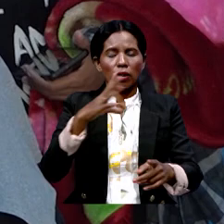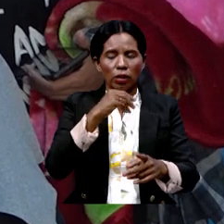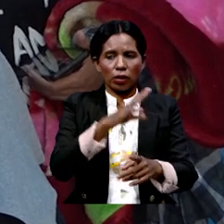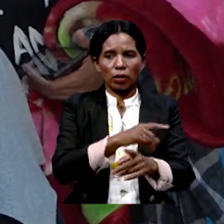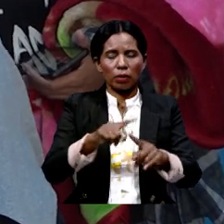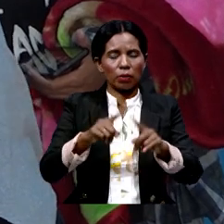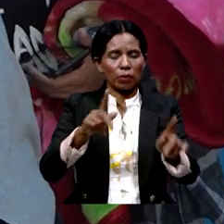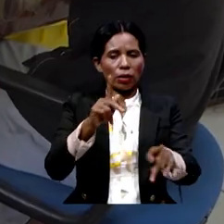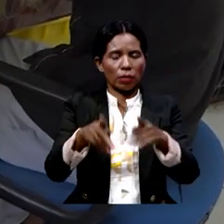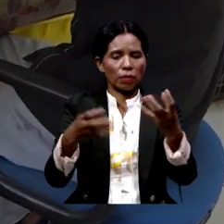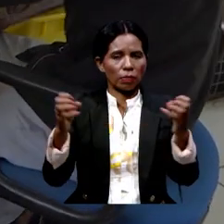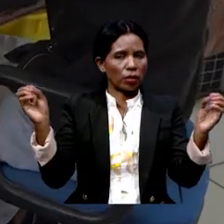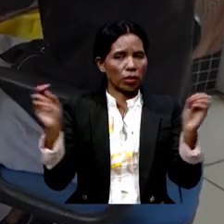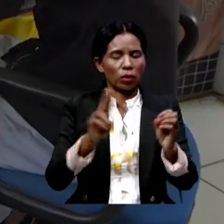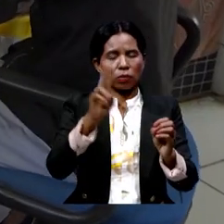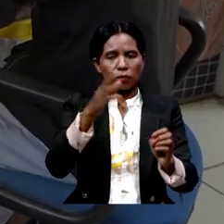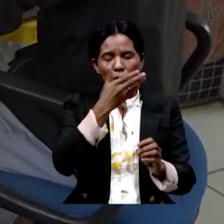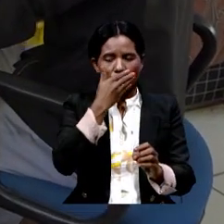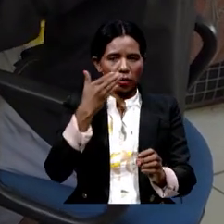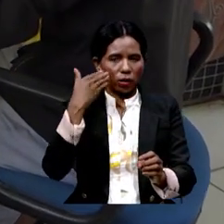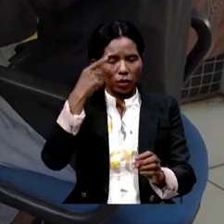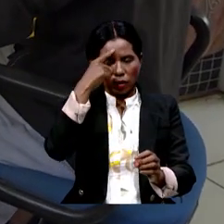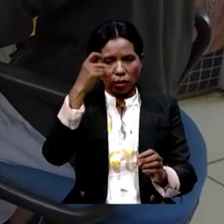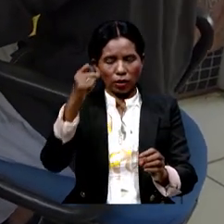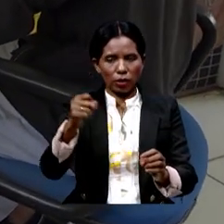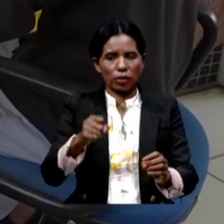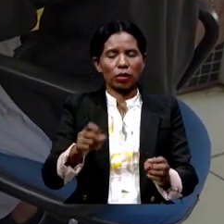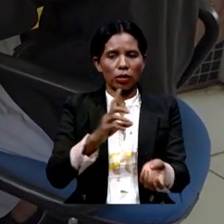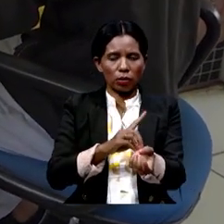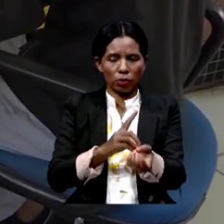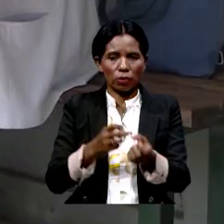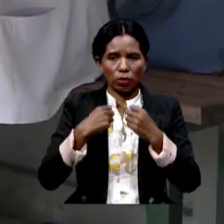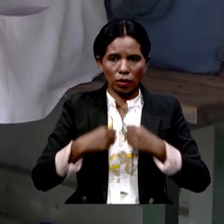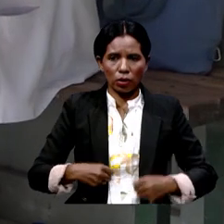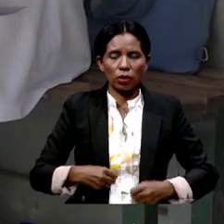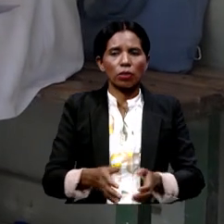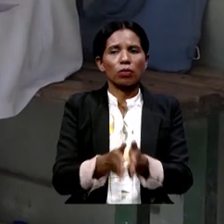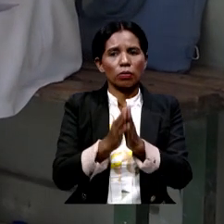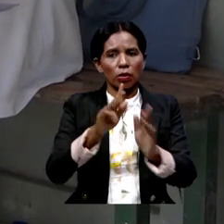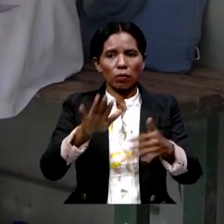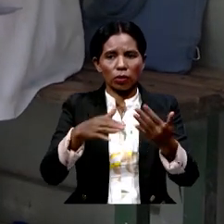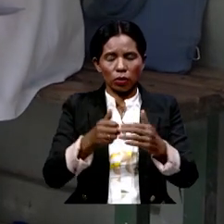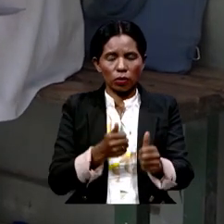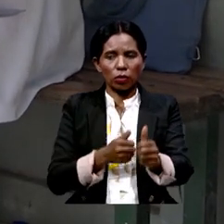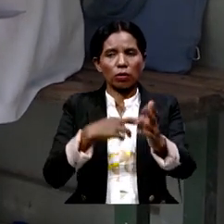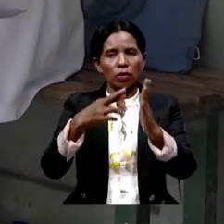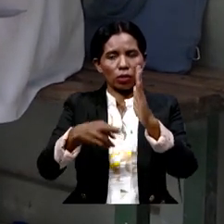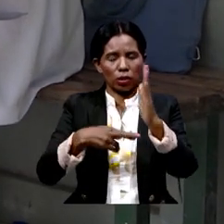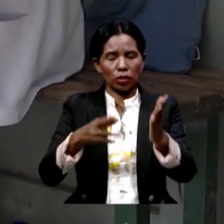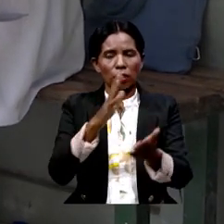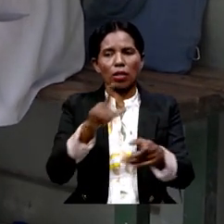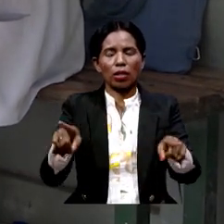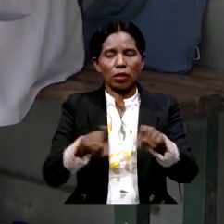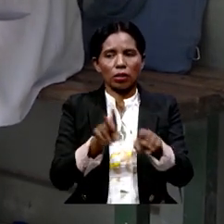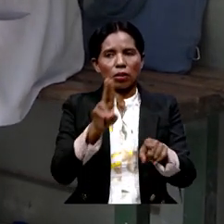be comunidade barak maklakohi usa máscara, tamba ne profissional saúde ne husu ba comunidade atu cumpri regras prevenção